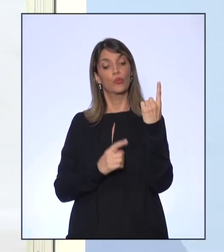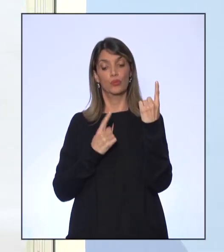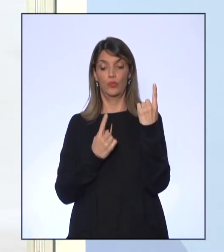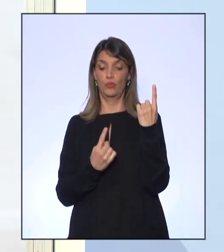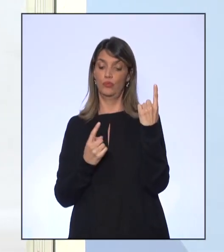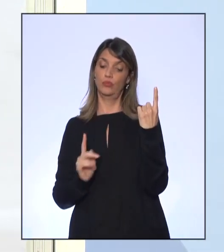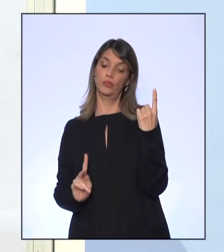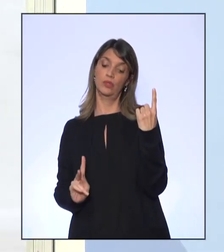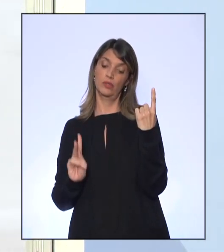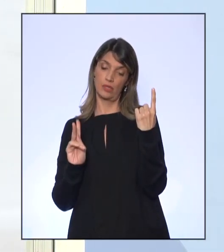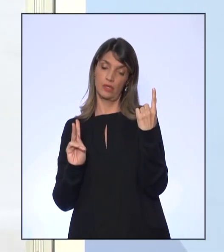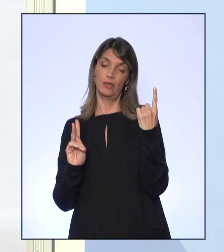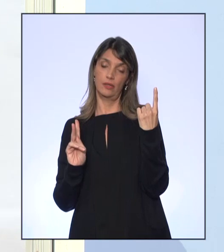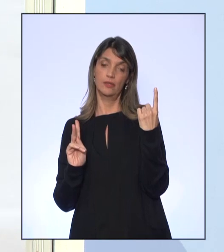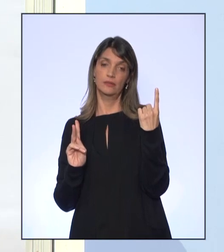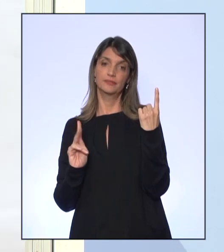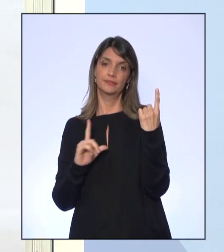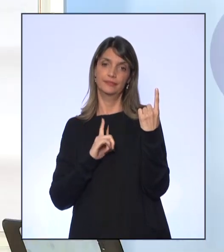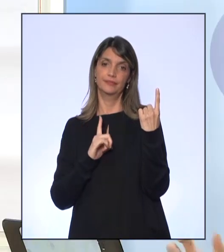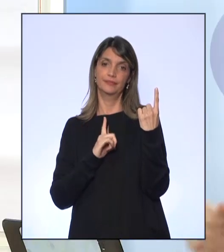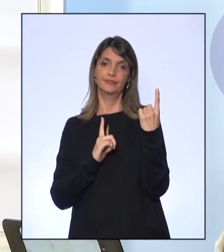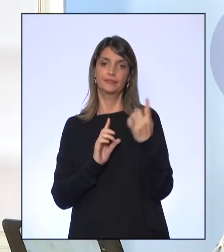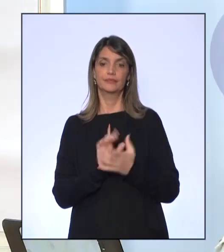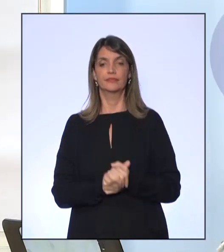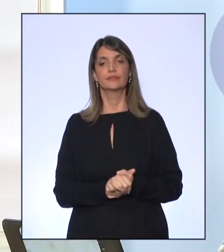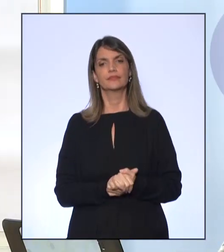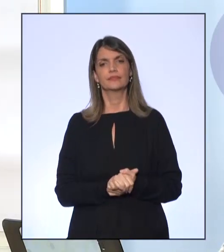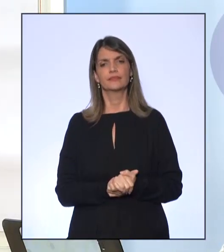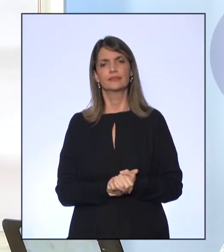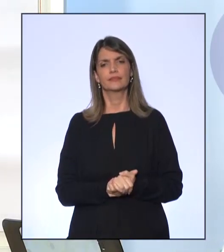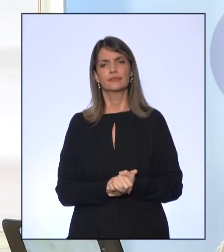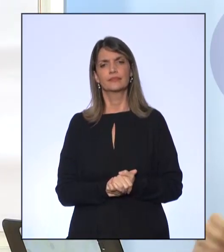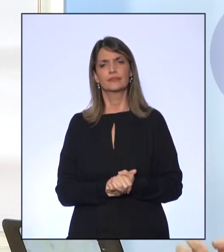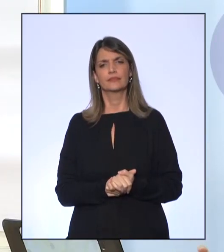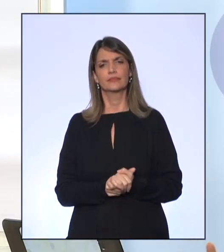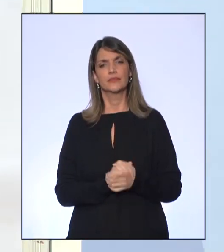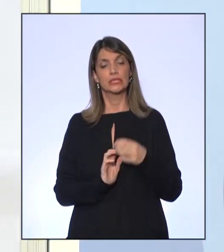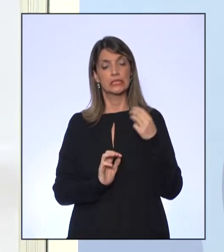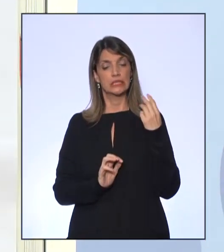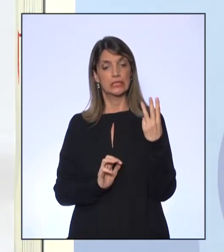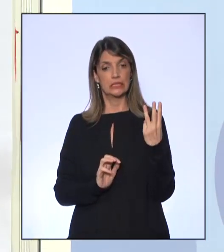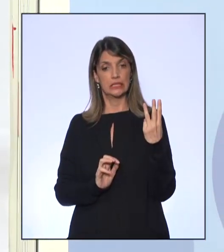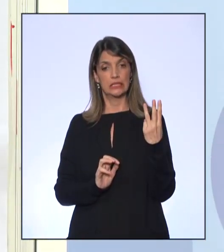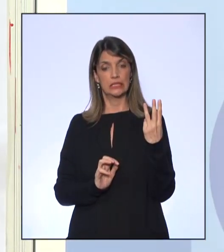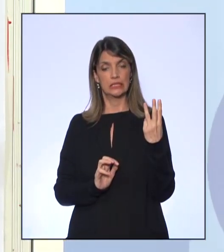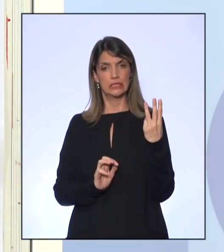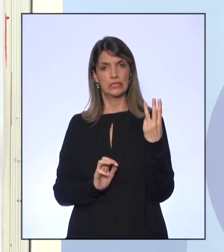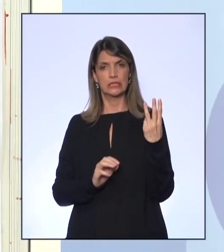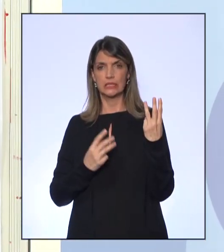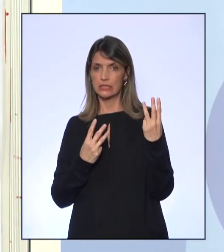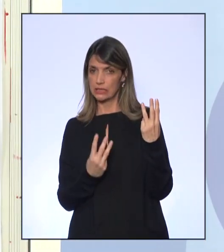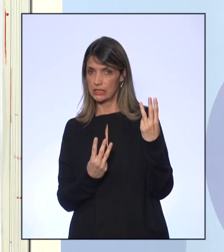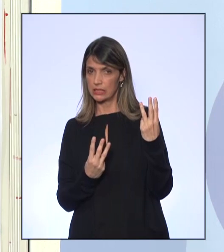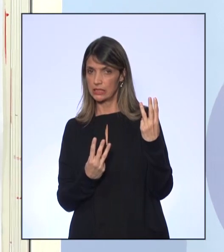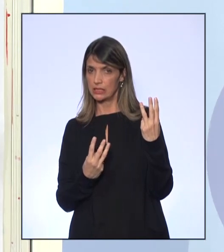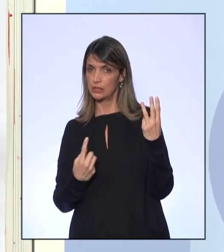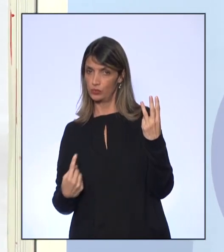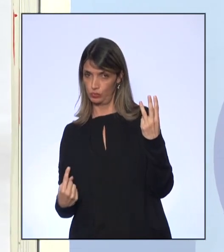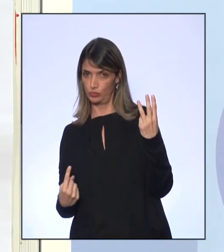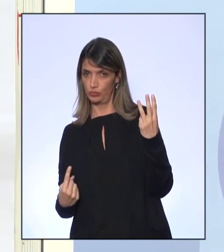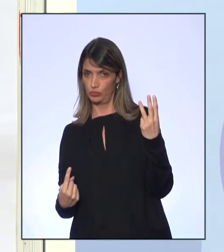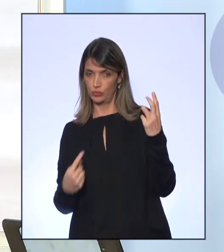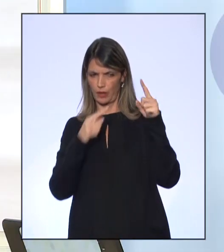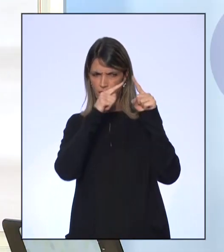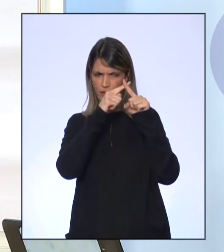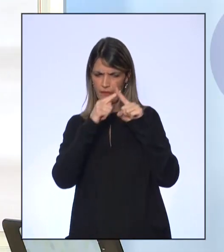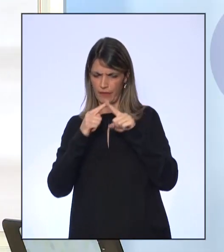1, 1 e K. E eu venho para a última aqui, ó, 3 vezes 3 vezes 1. Então,